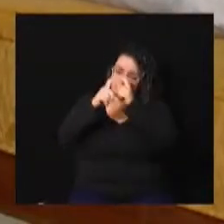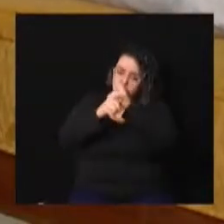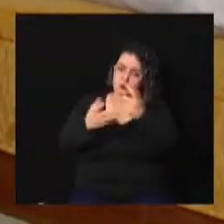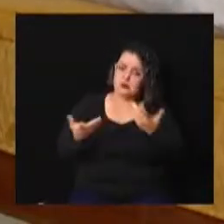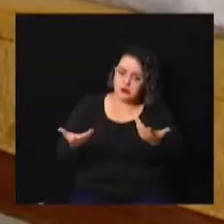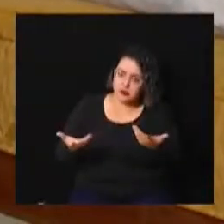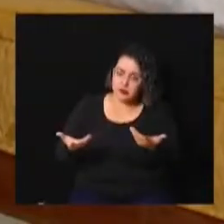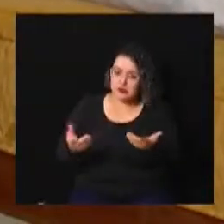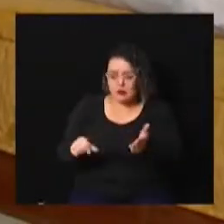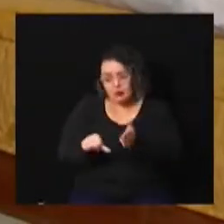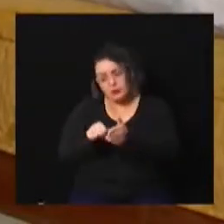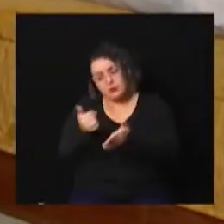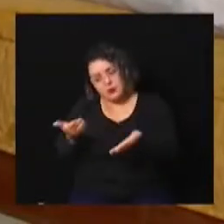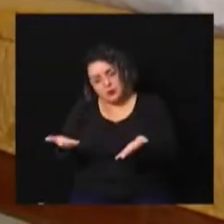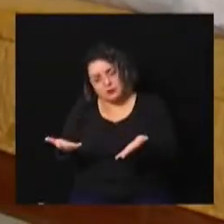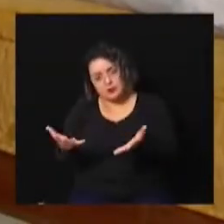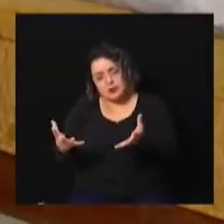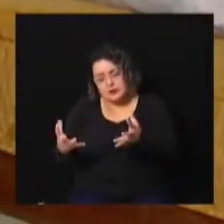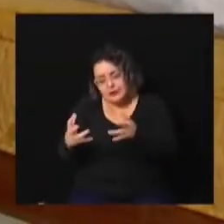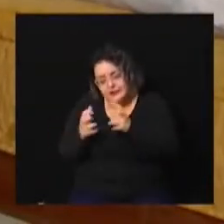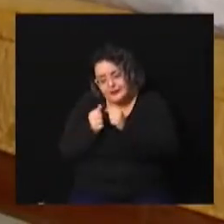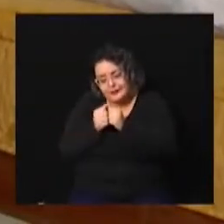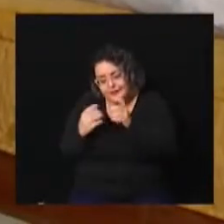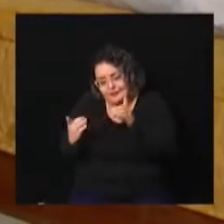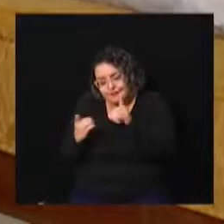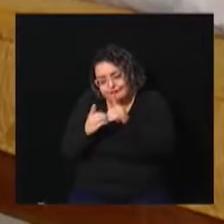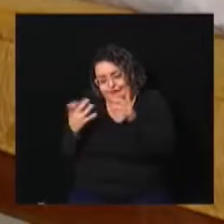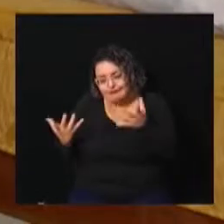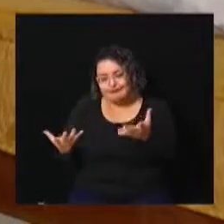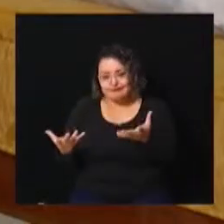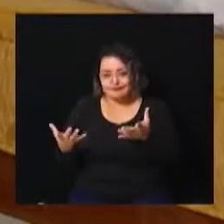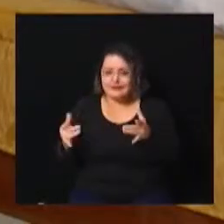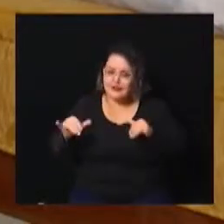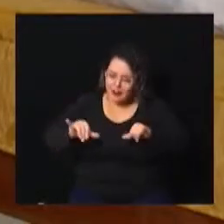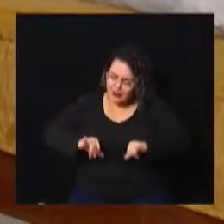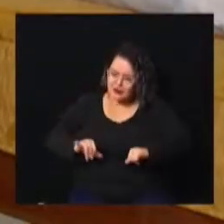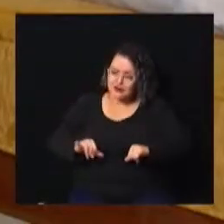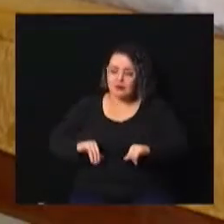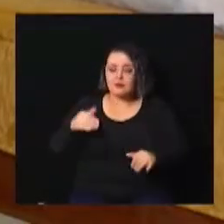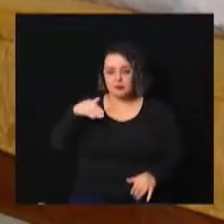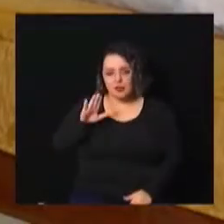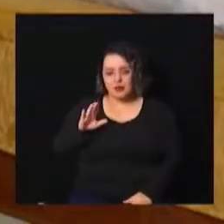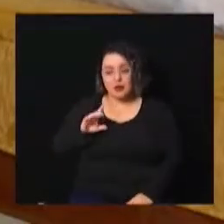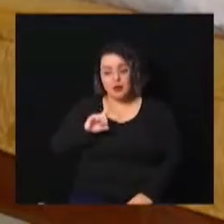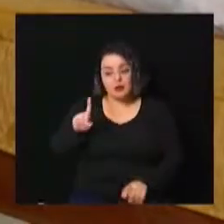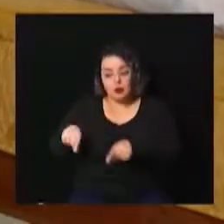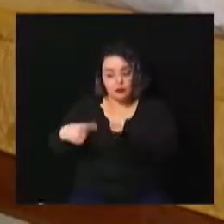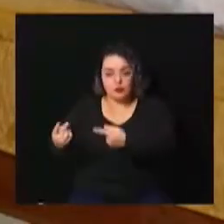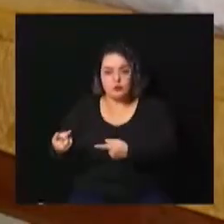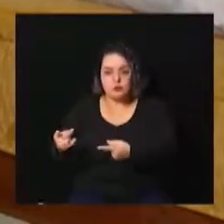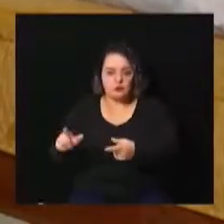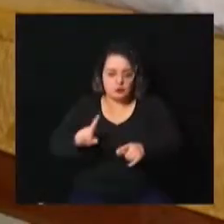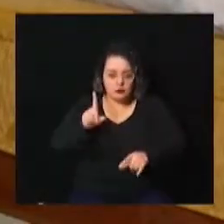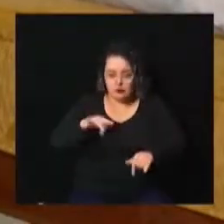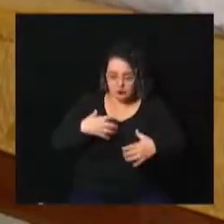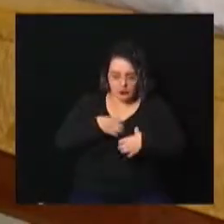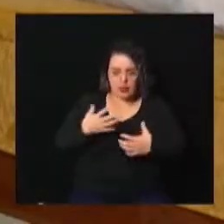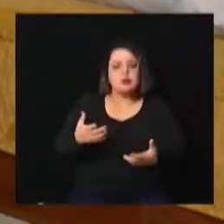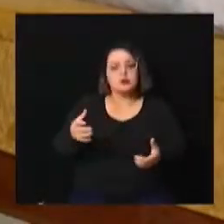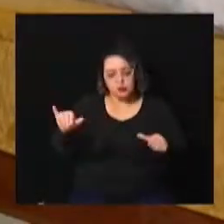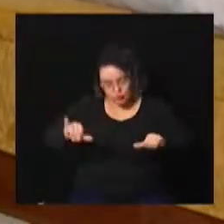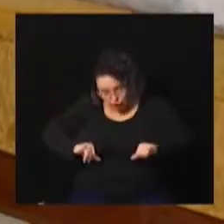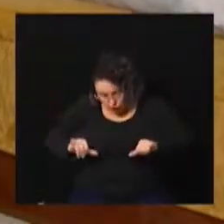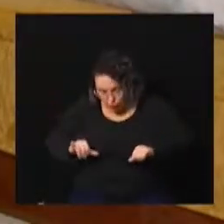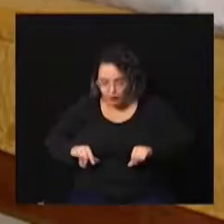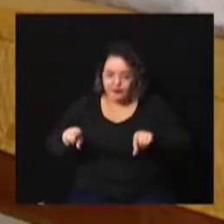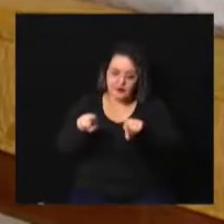difícil. A gente é o primeiro, né? Então, você se apega, você sofre mais quando vai embora. Não que os outros a gente não sofre. A gente